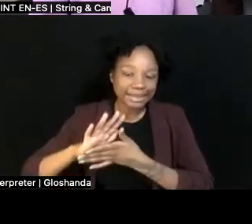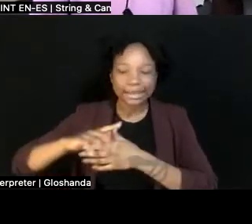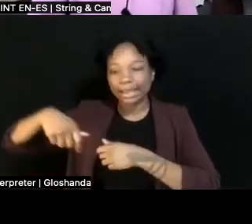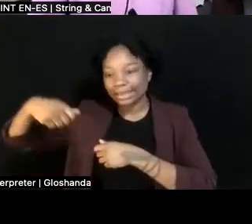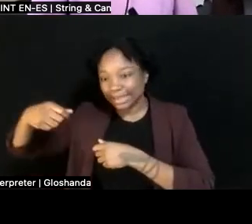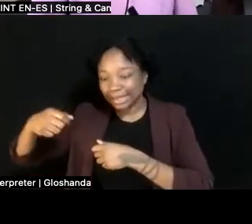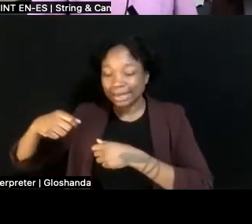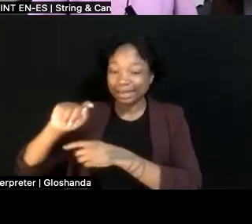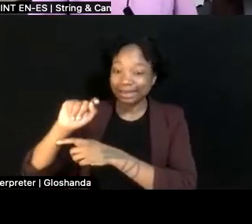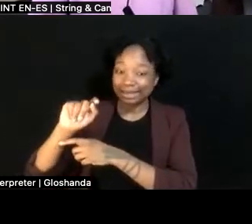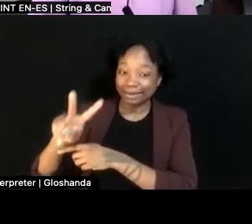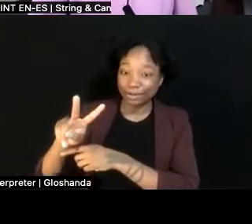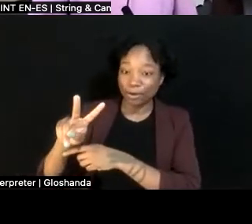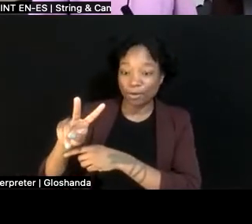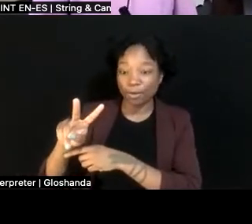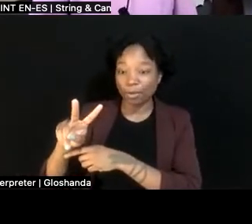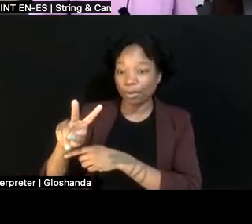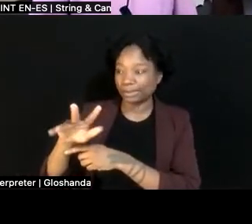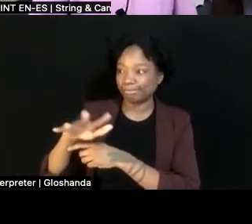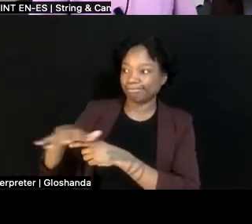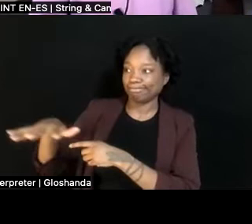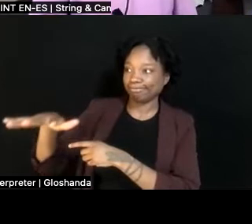televisión. Nosotros, yo